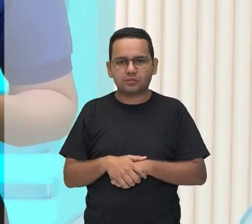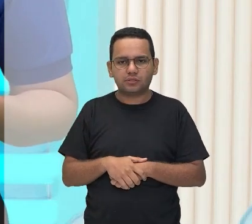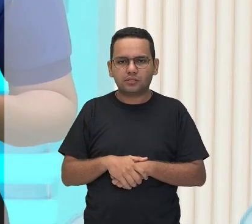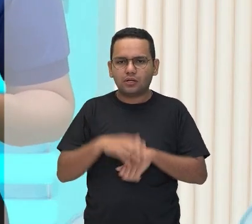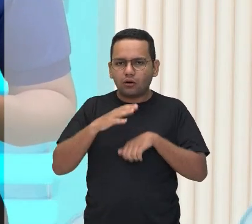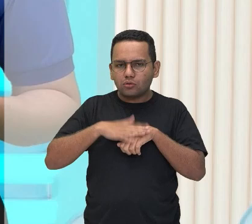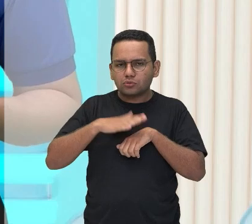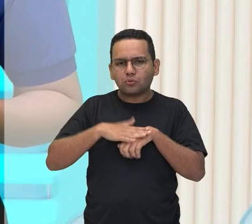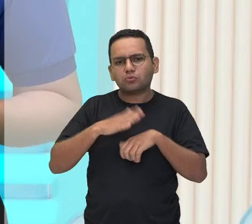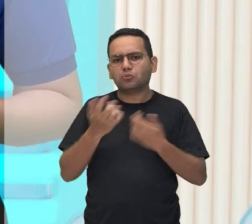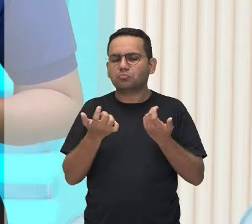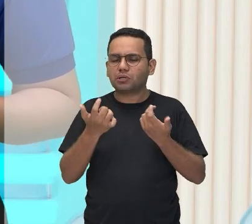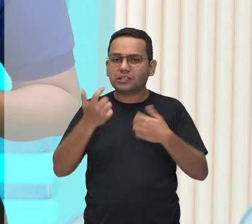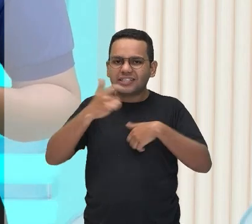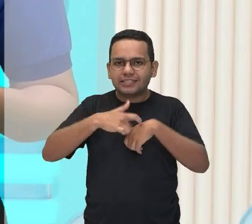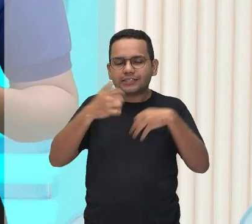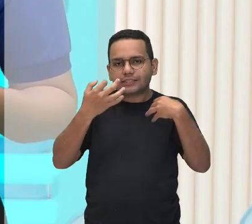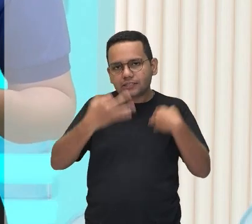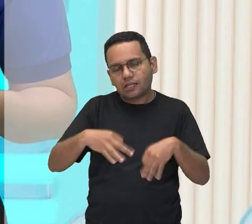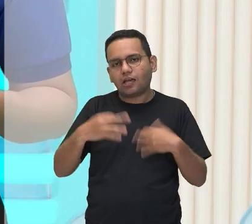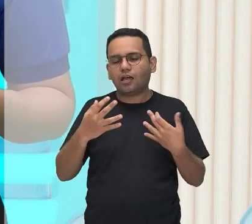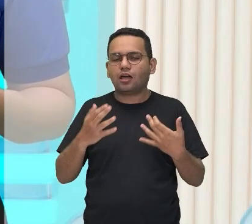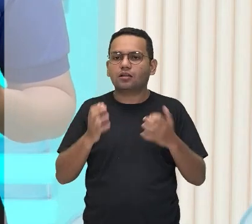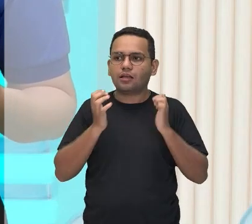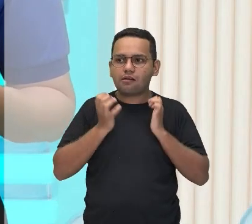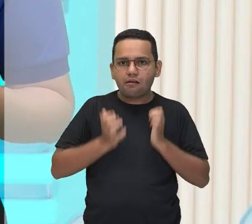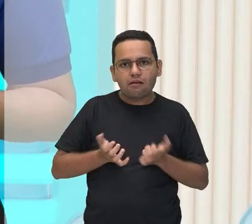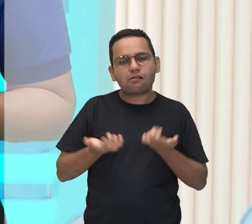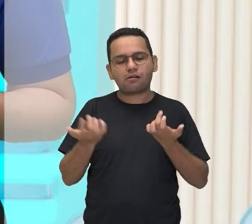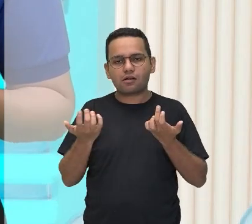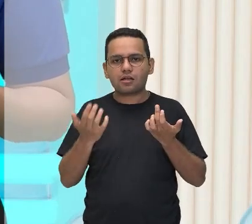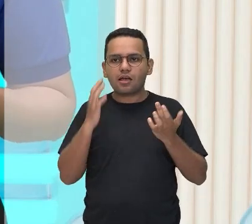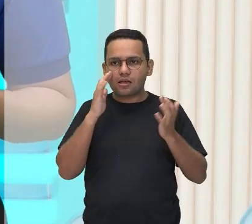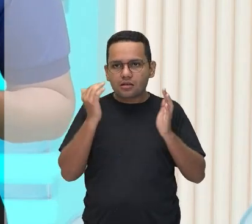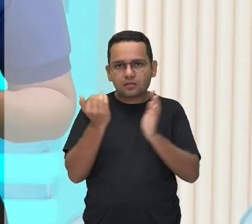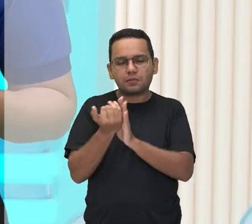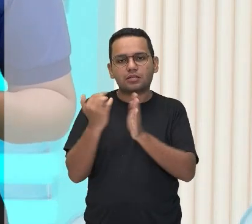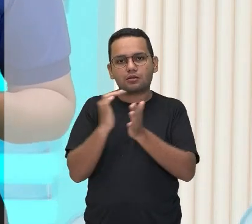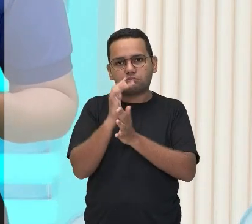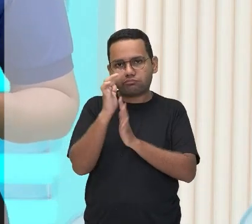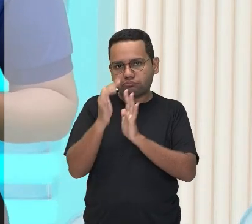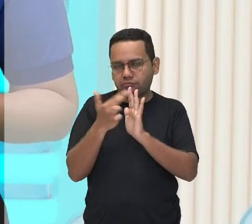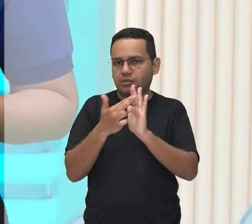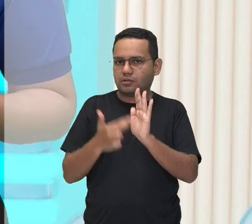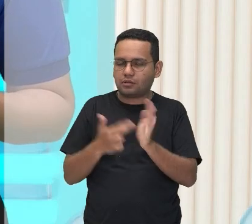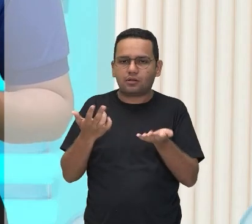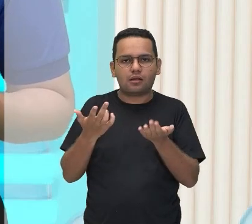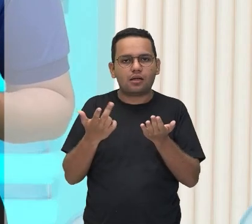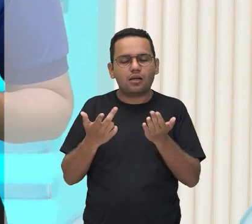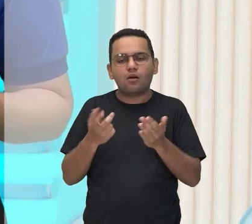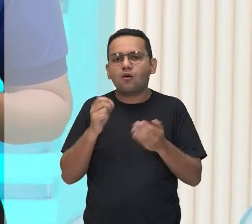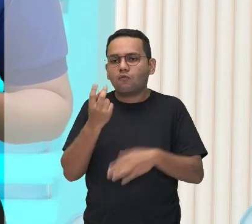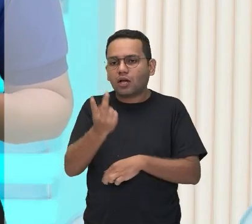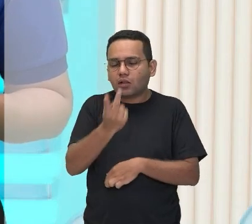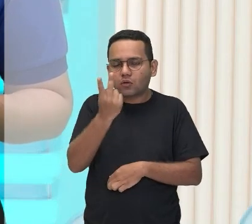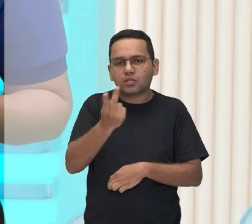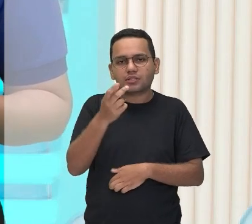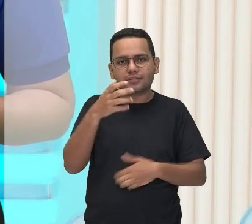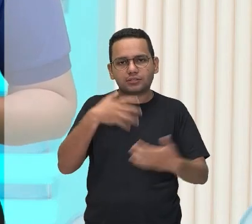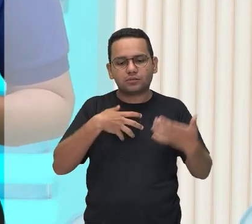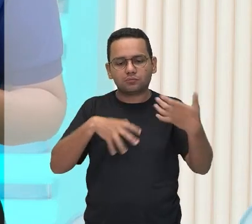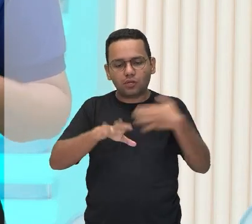no horário, de ser pontual, né, de como vocês vão ver aqui, sobre valorização do próximo, respeitar